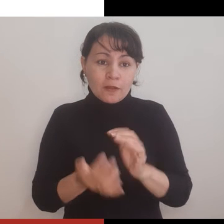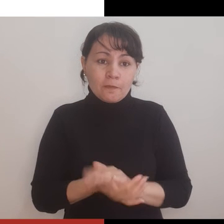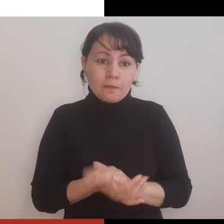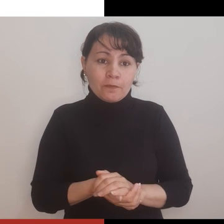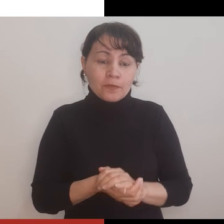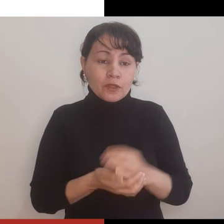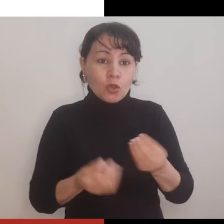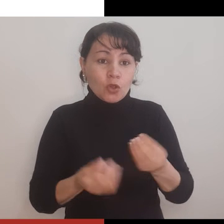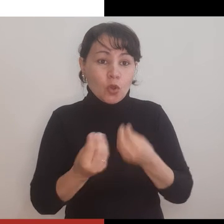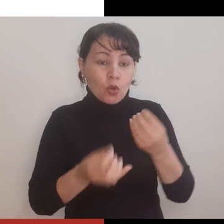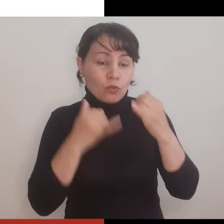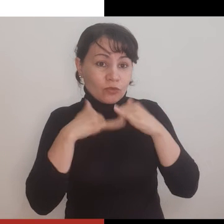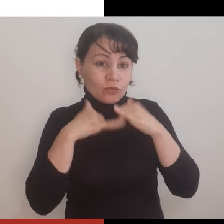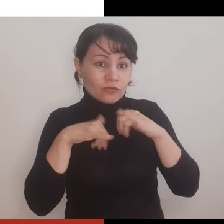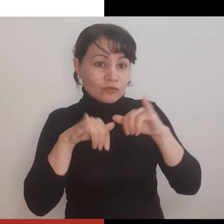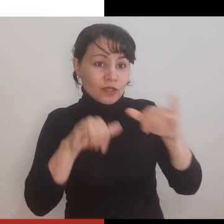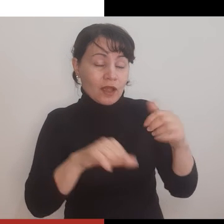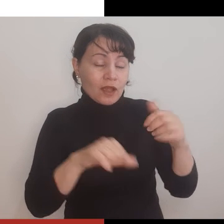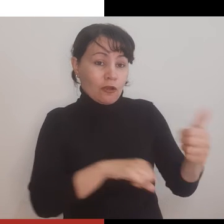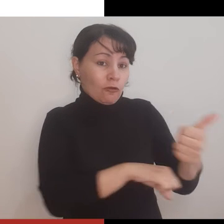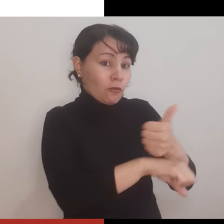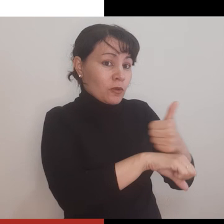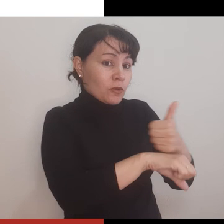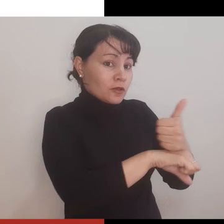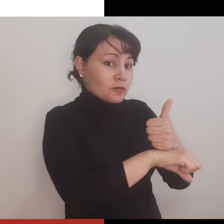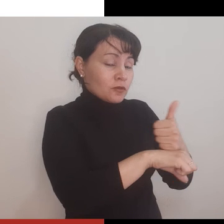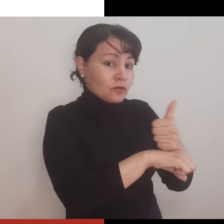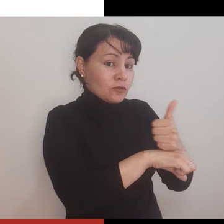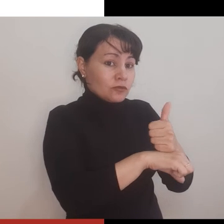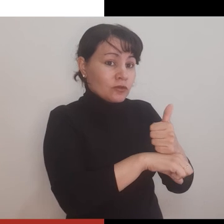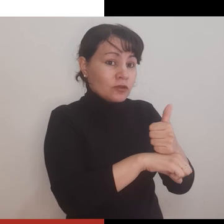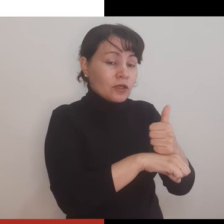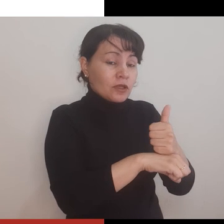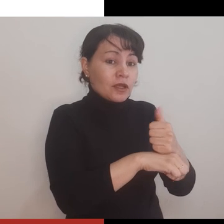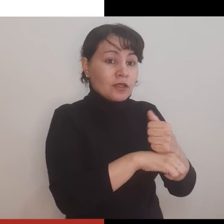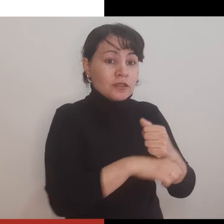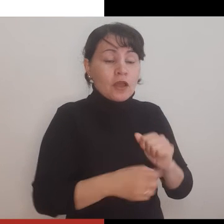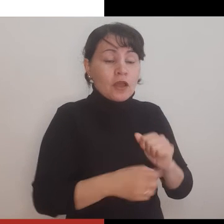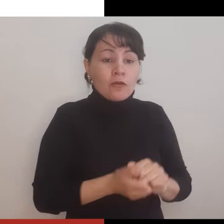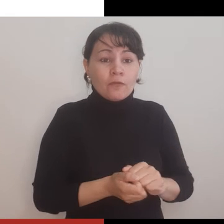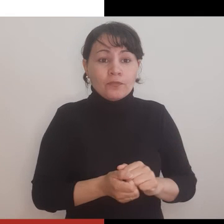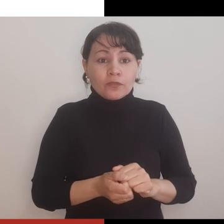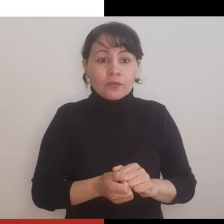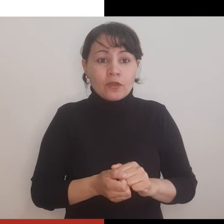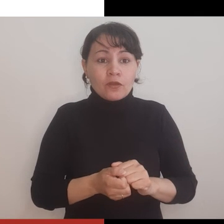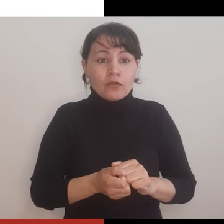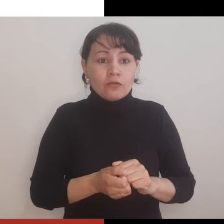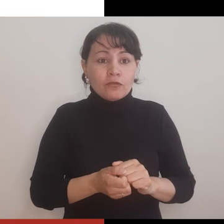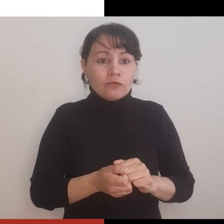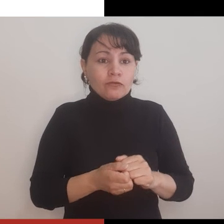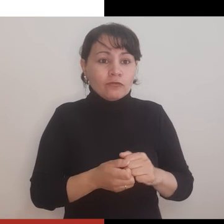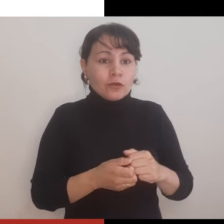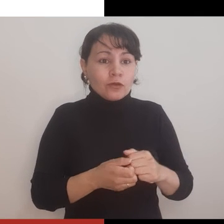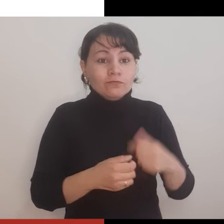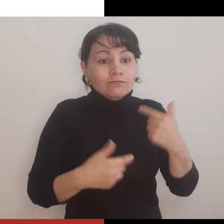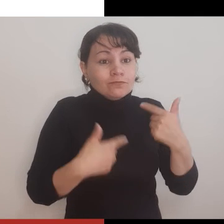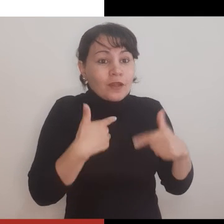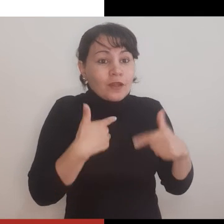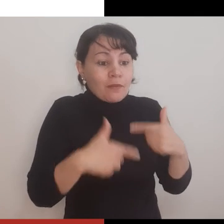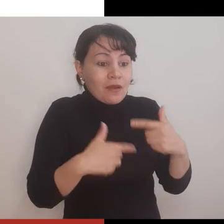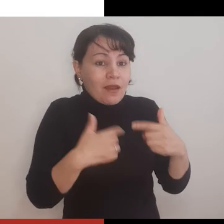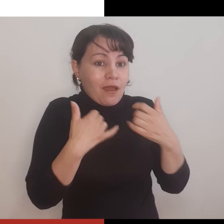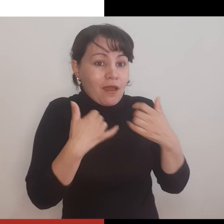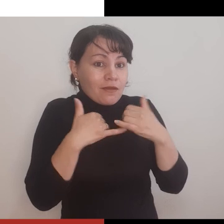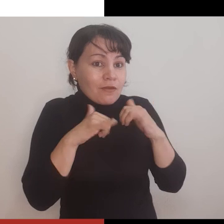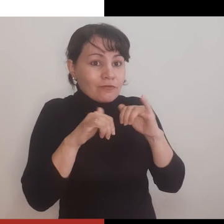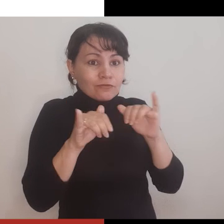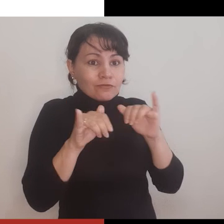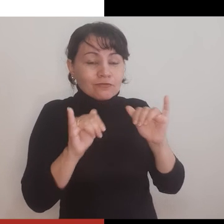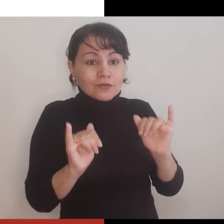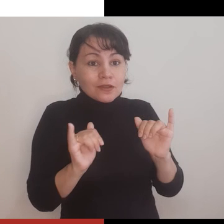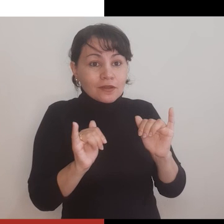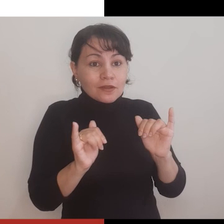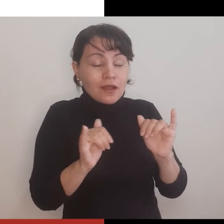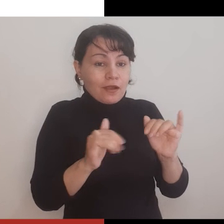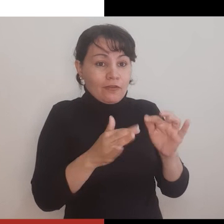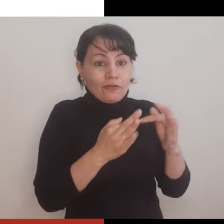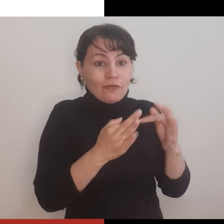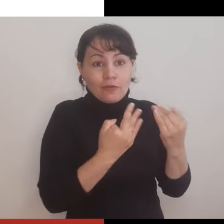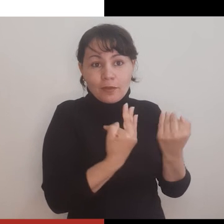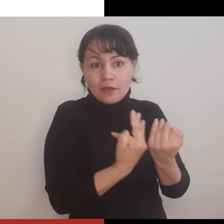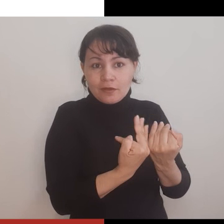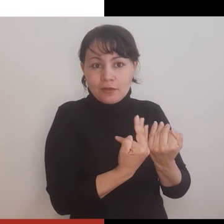em como que esses profissionais de saúde vão encarar essa situação, essa realidade, uma vez